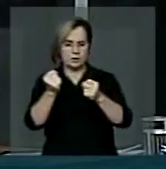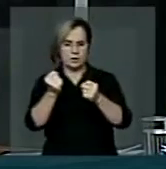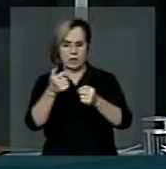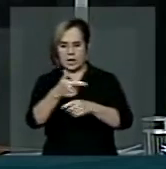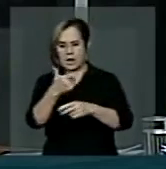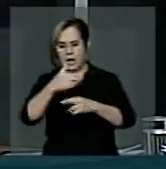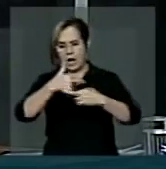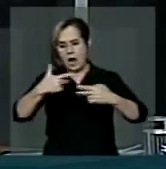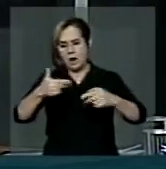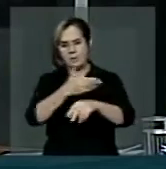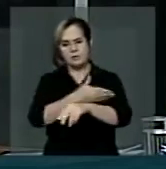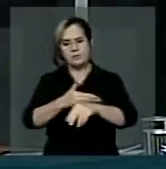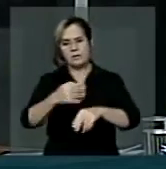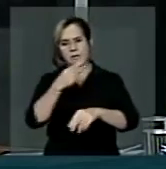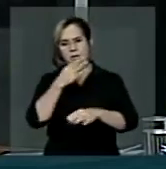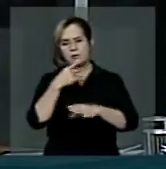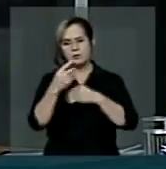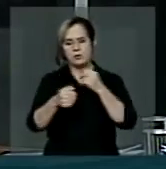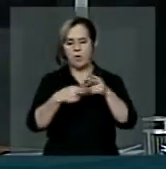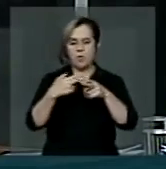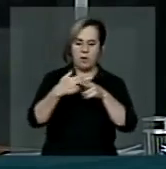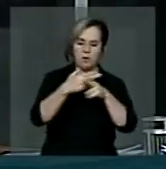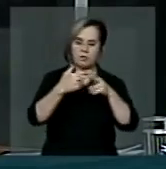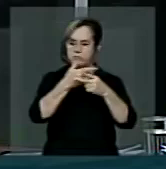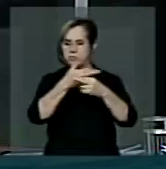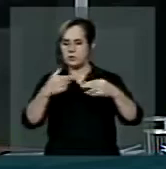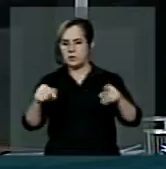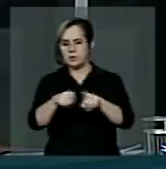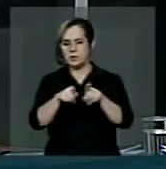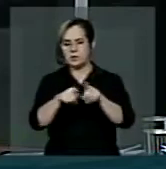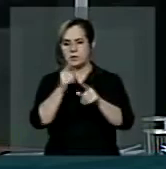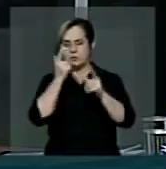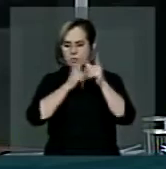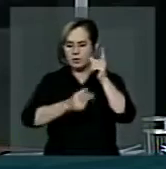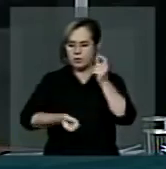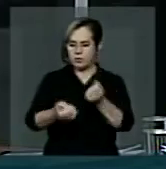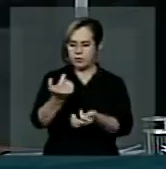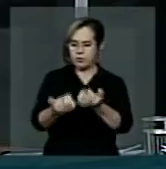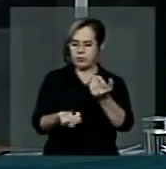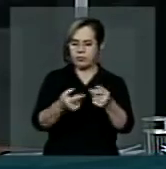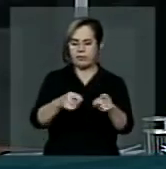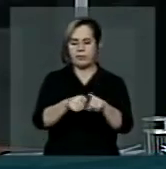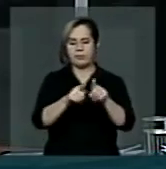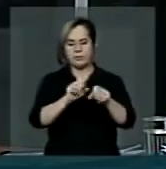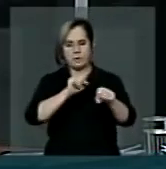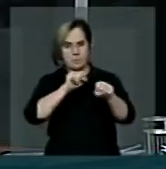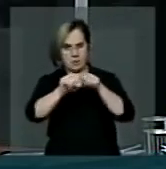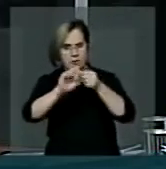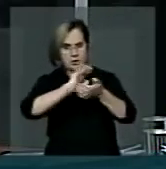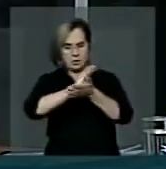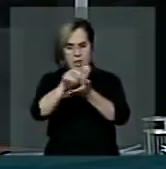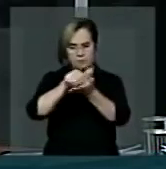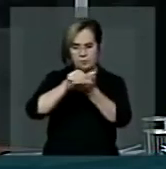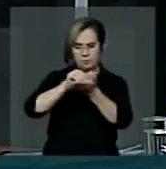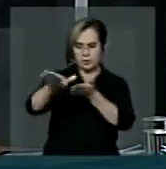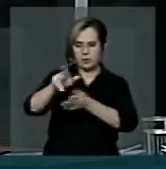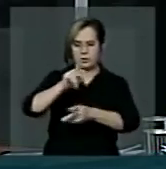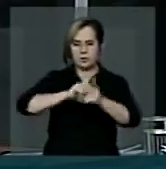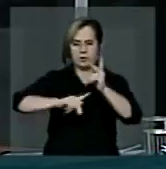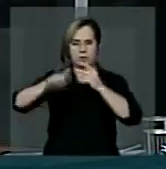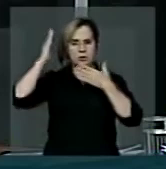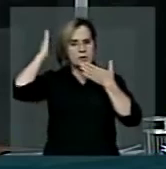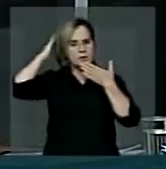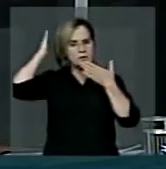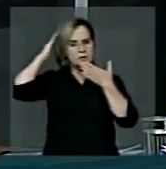para atemorizar, expulsar e assassinar povos indígenas do Mato Grosso. O objetivo era obter